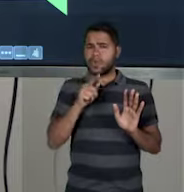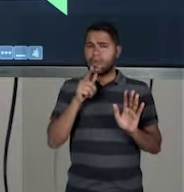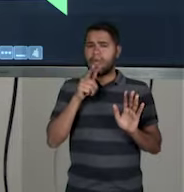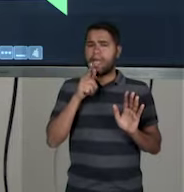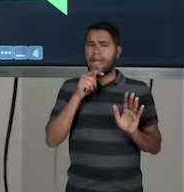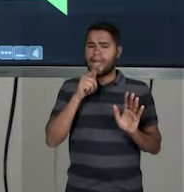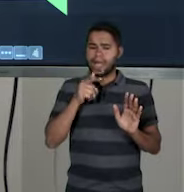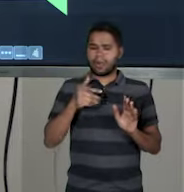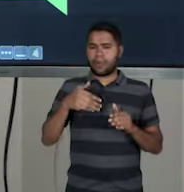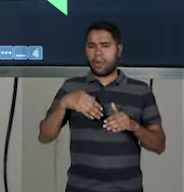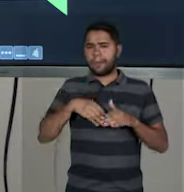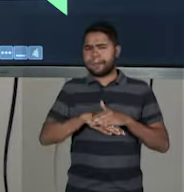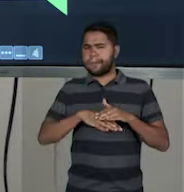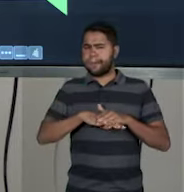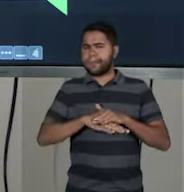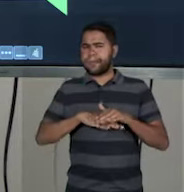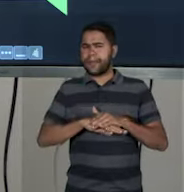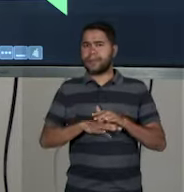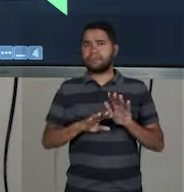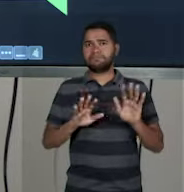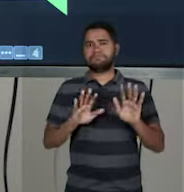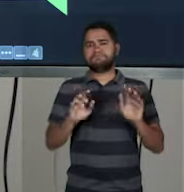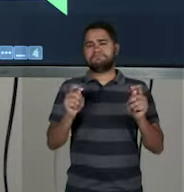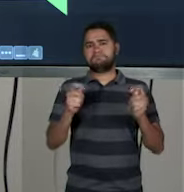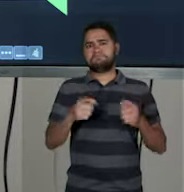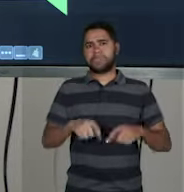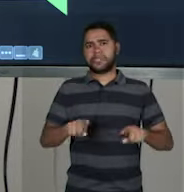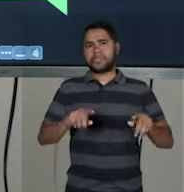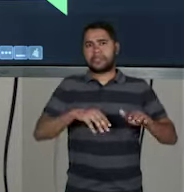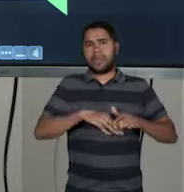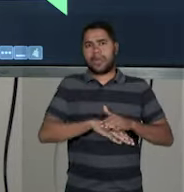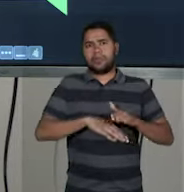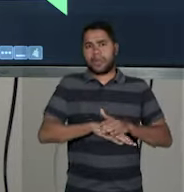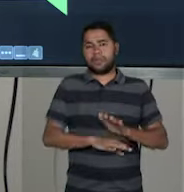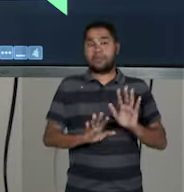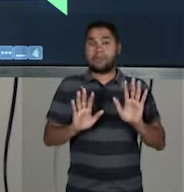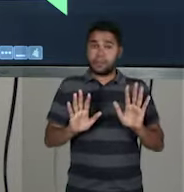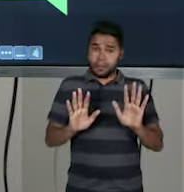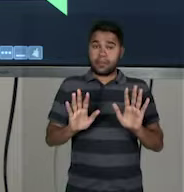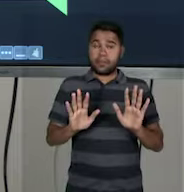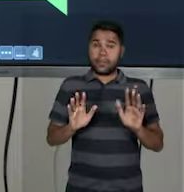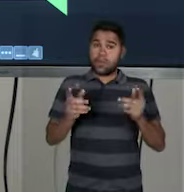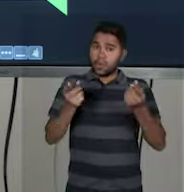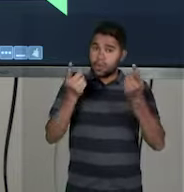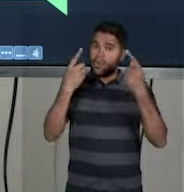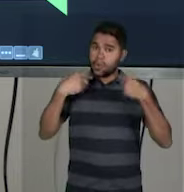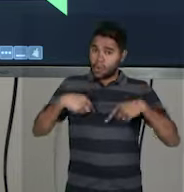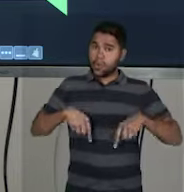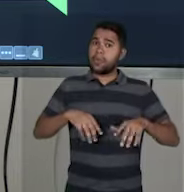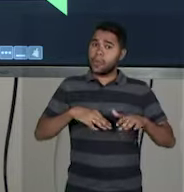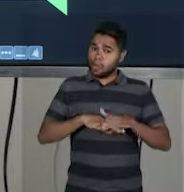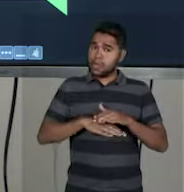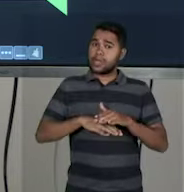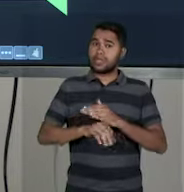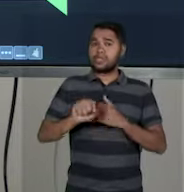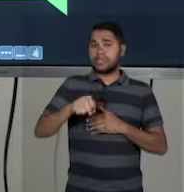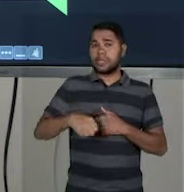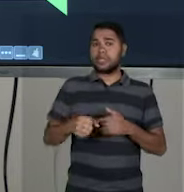água? Não necessariamente a gente precisa, né, armazenar. Mas o corpo, ele armazena sim,